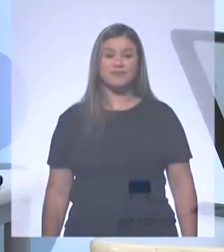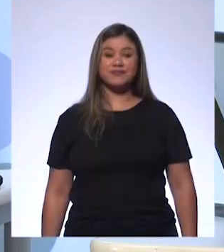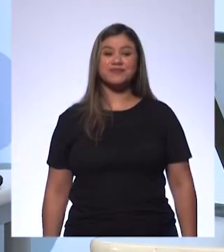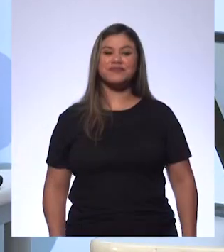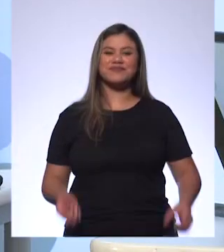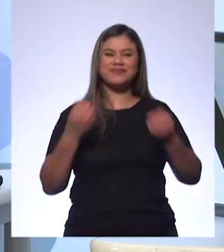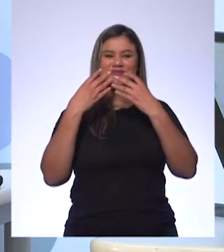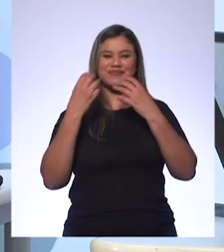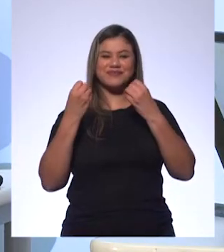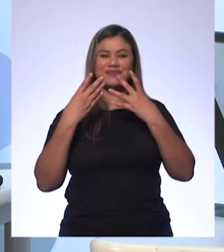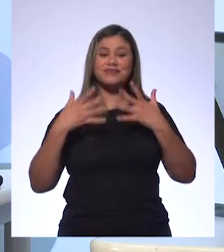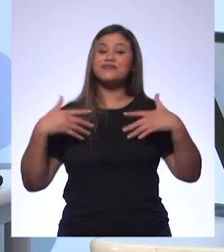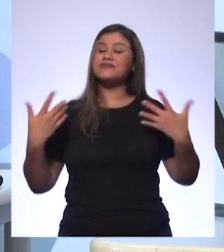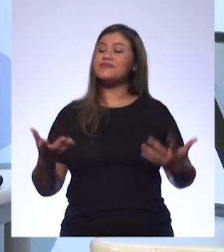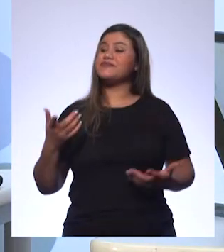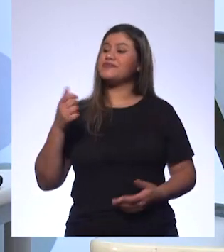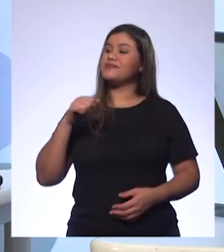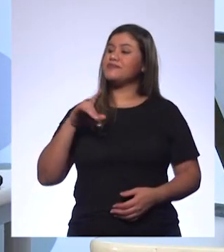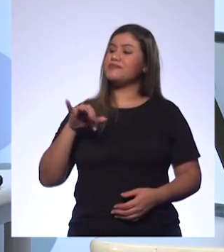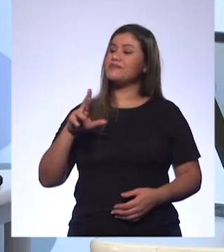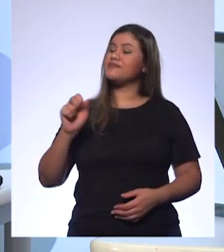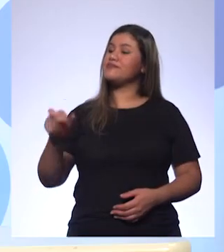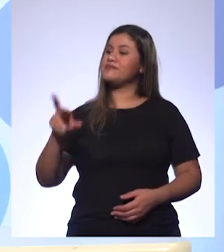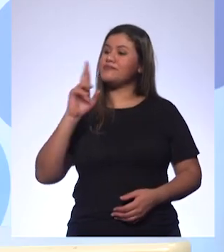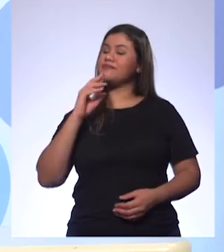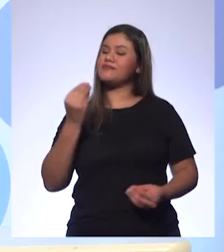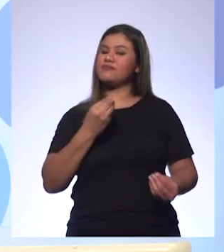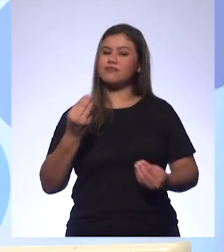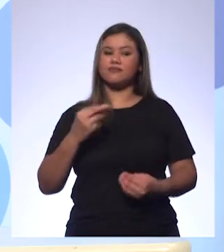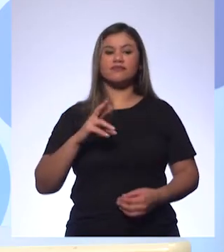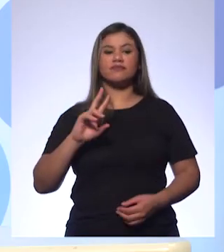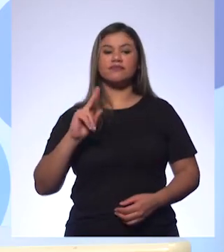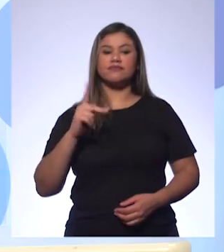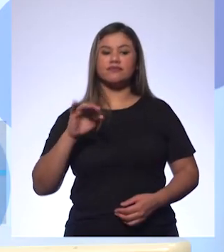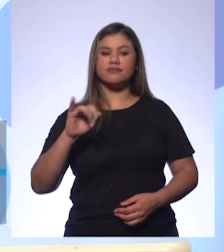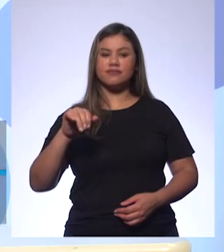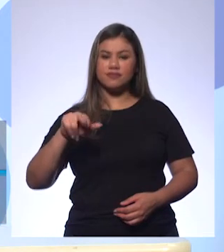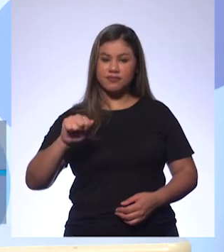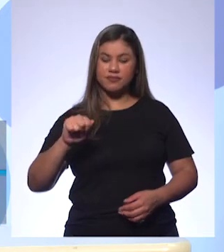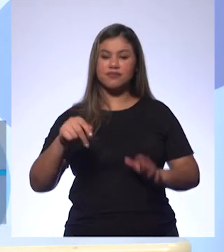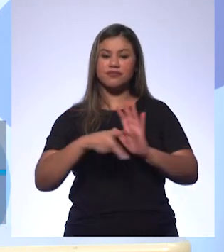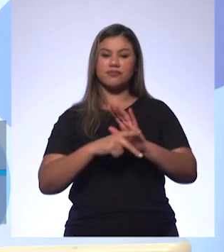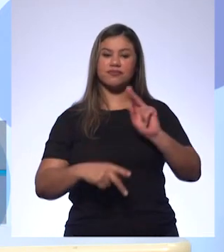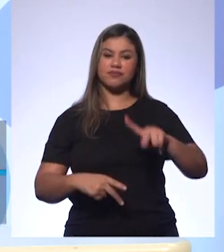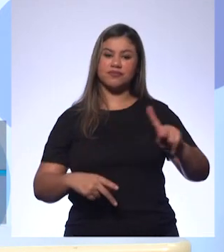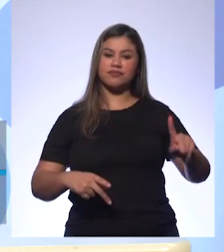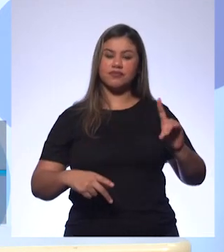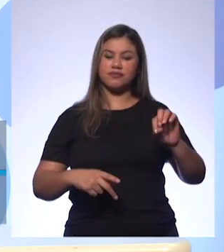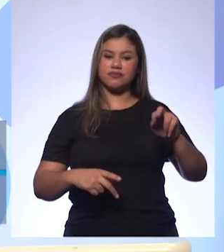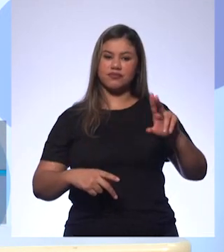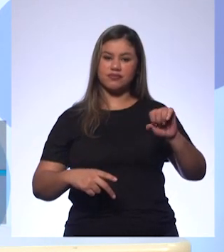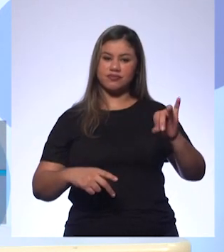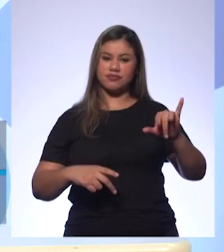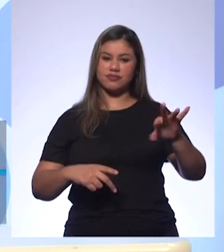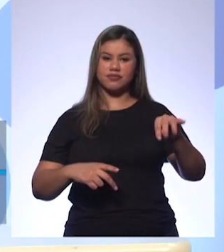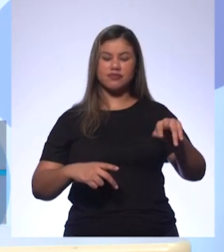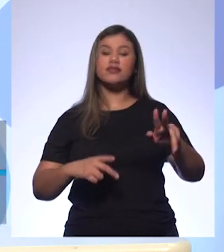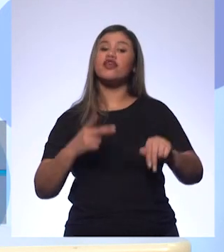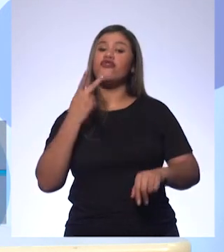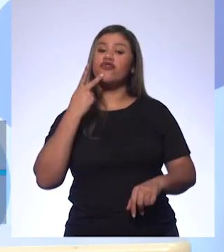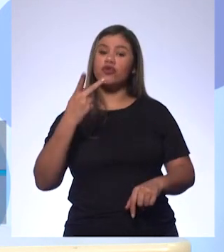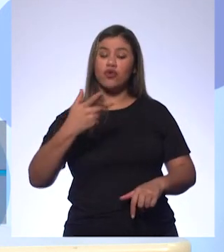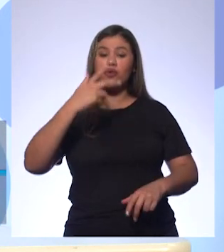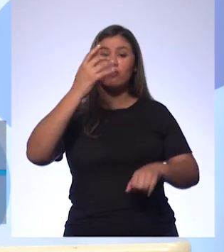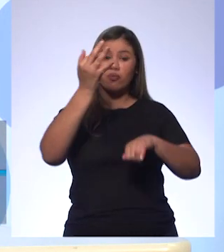Muito bem. E aí, Andréia, algumas respostas. O Rian, da Prodeus Ilene, colocou: está em norma padrão porque é um assunto